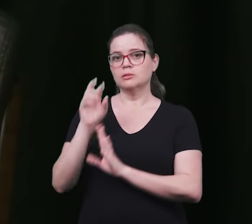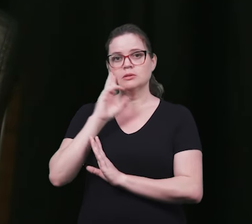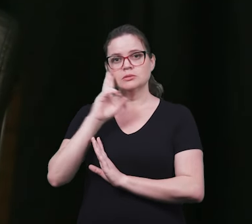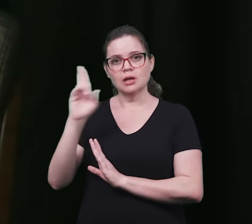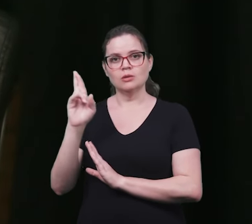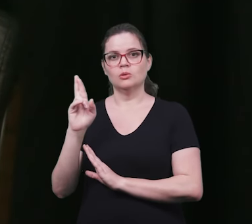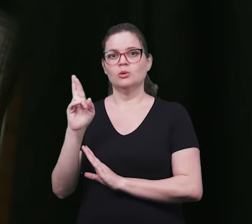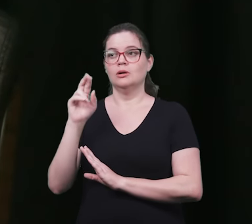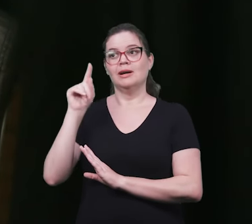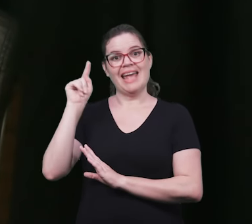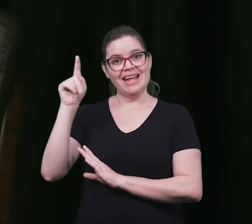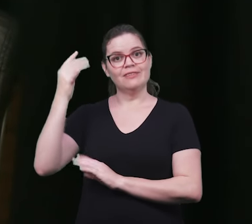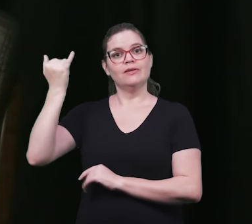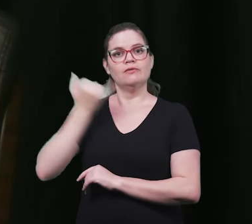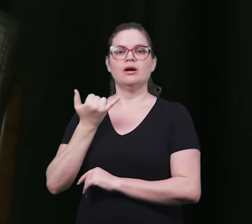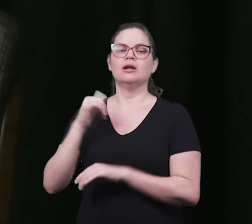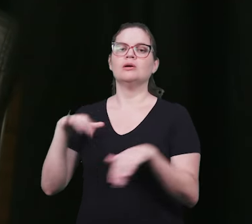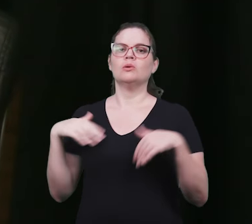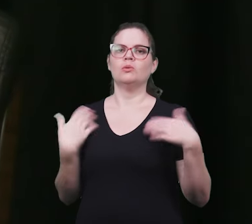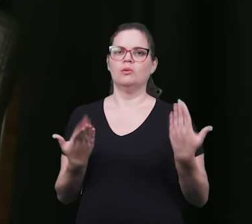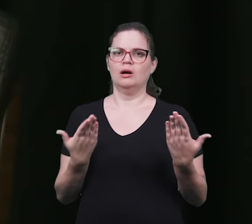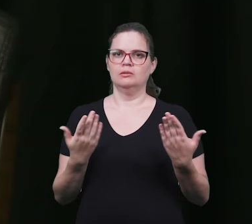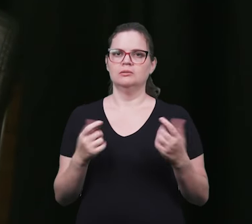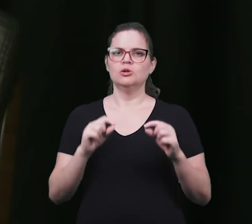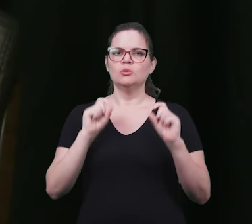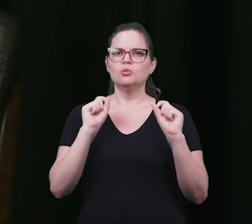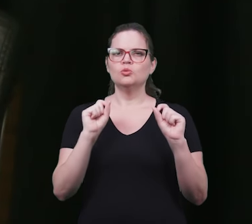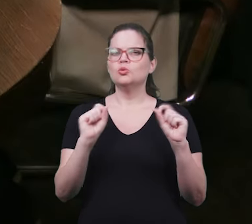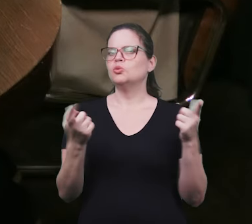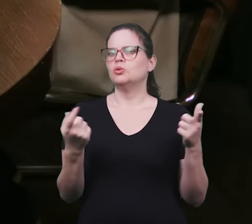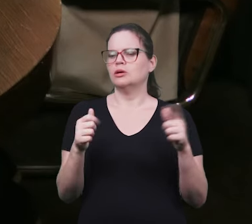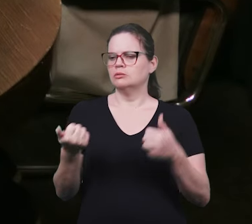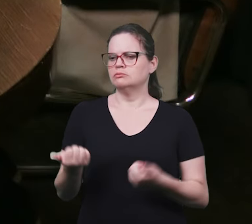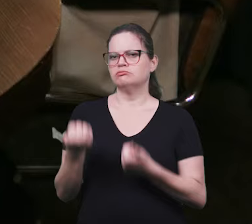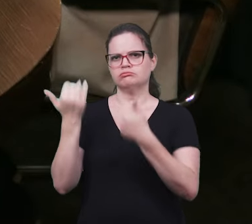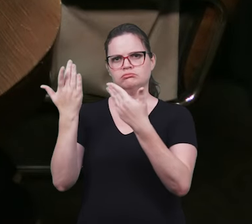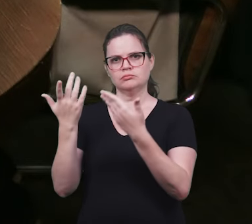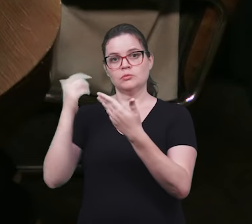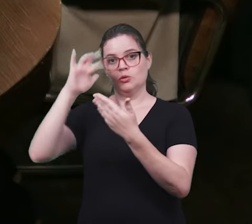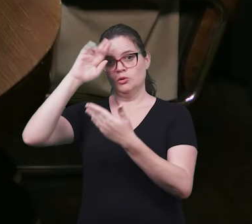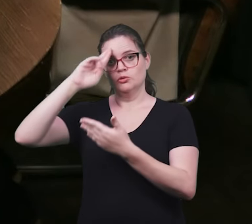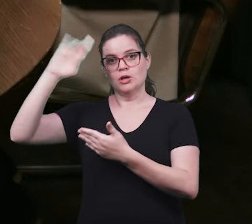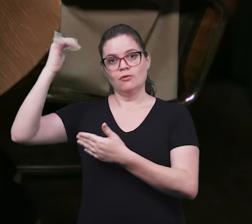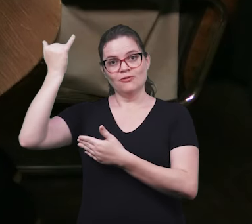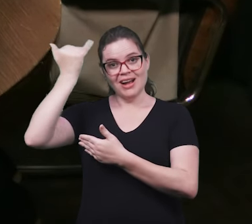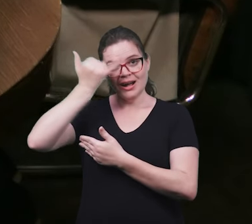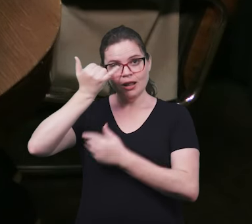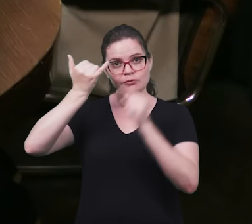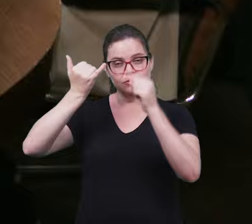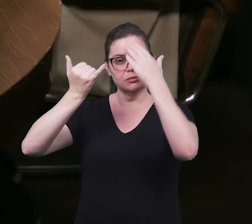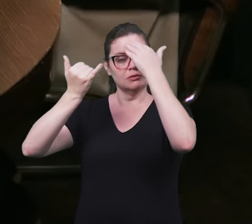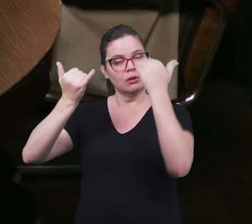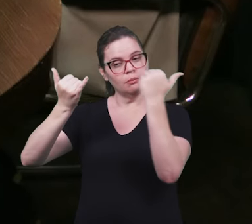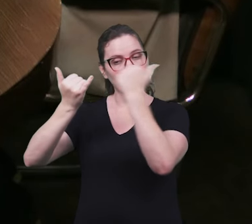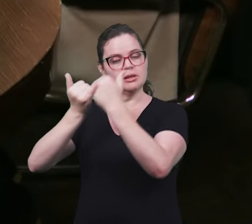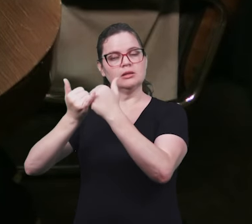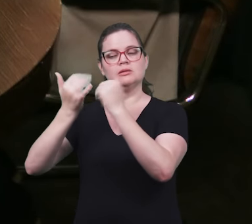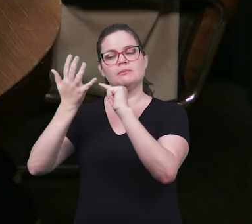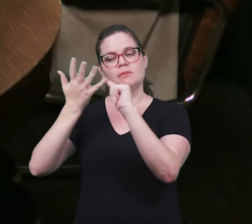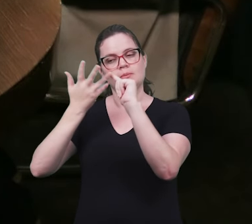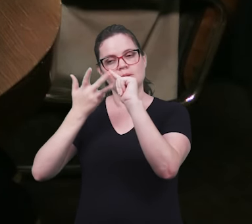por determinado motivo, você colocou diante do Senhor, e você vai atender o Senhor naquilo que o